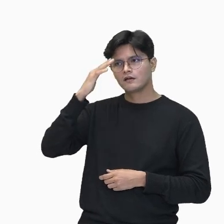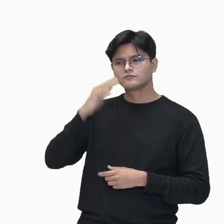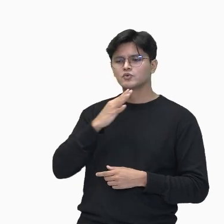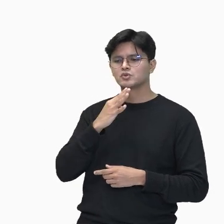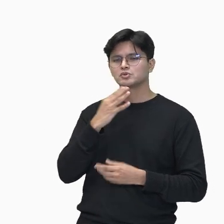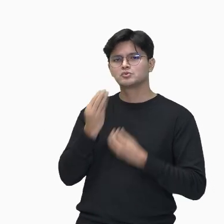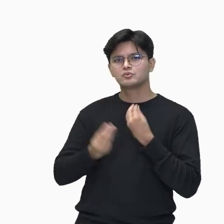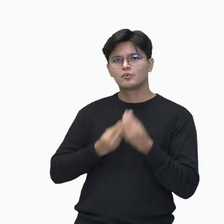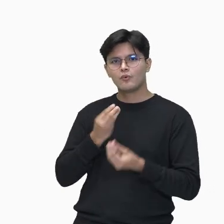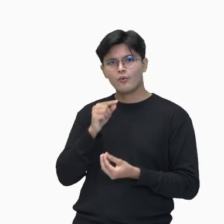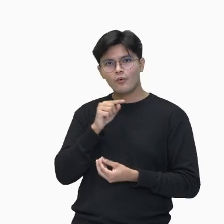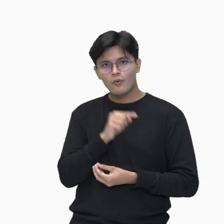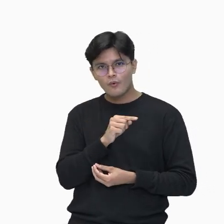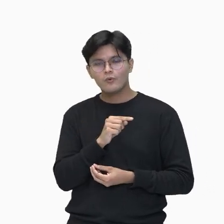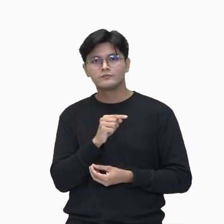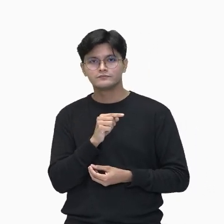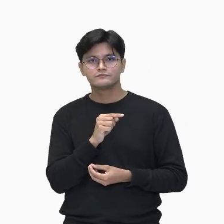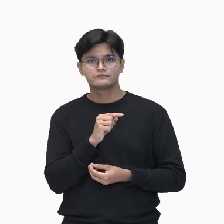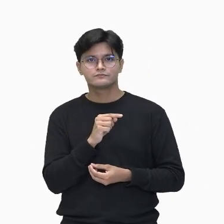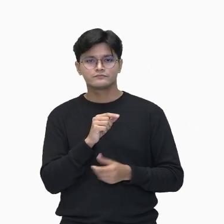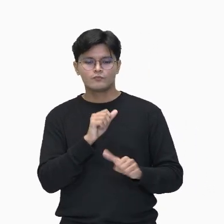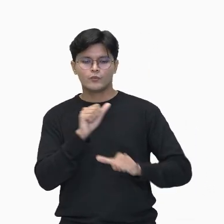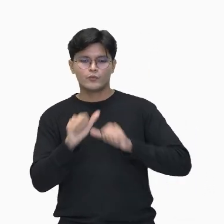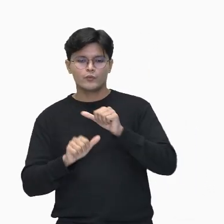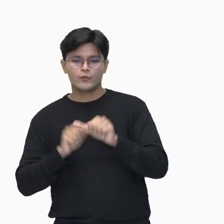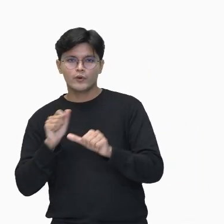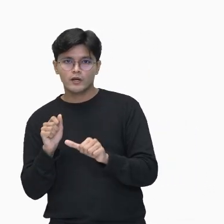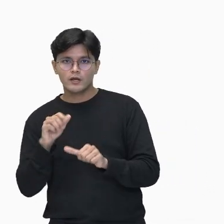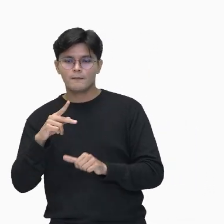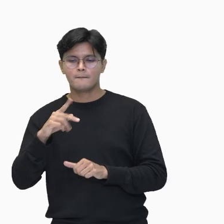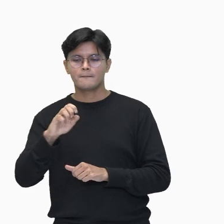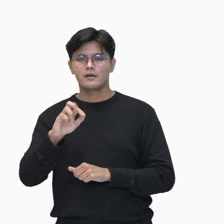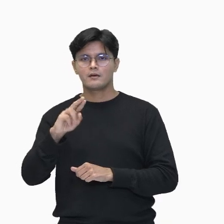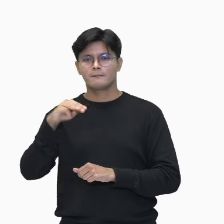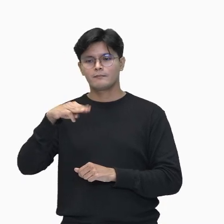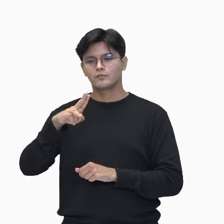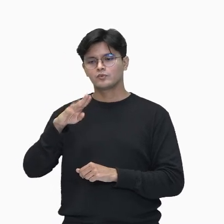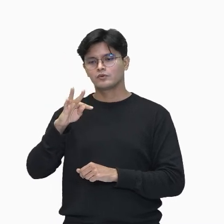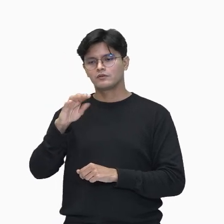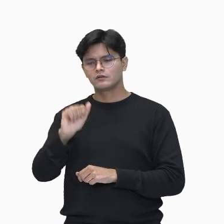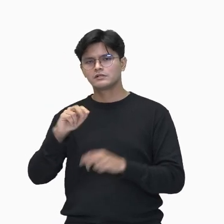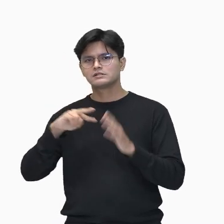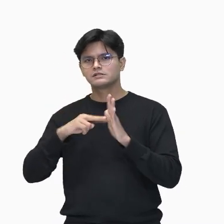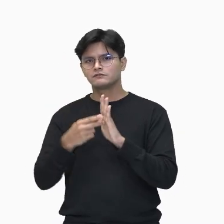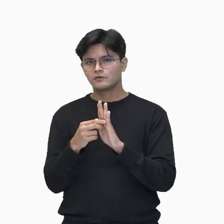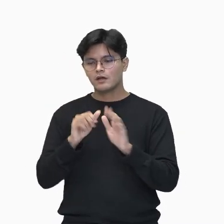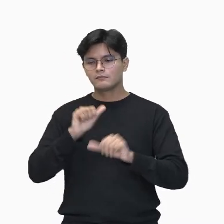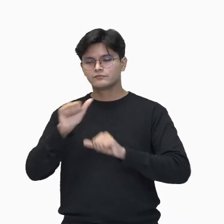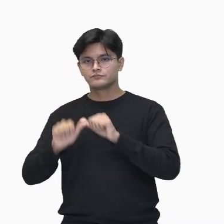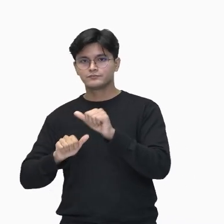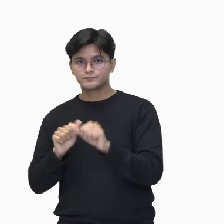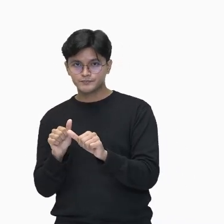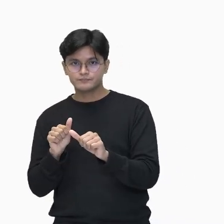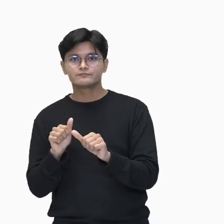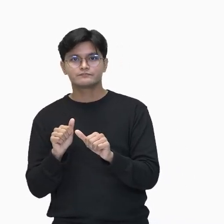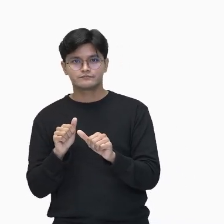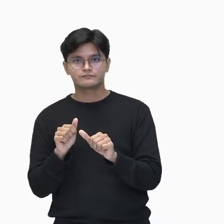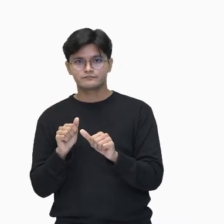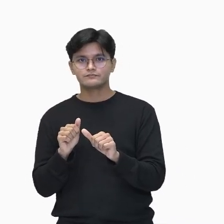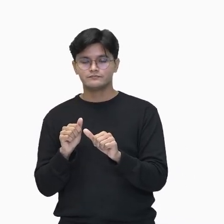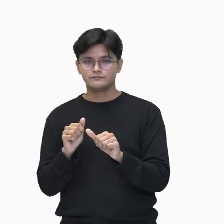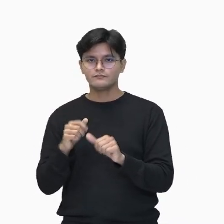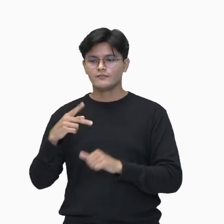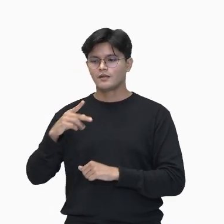refere-se a permuta que fizeram os reis de Portugal e Castela em troca de pero